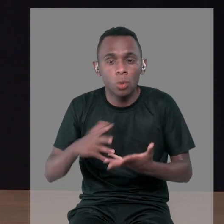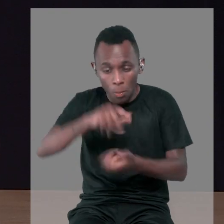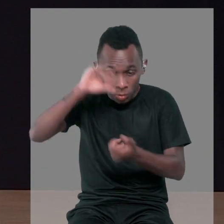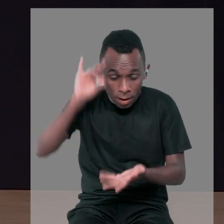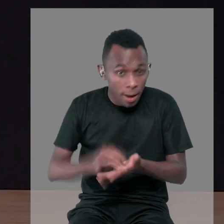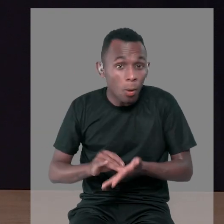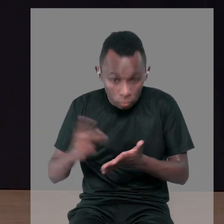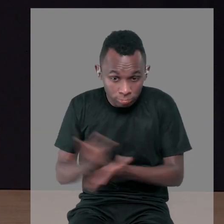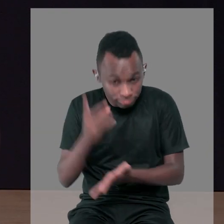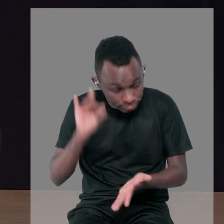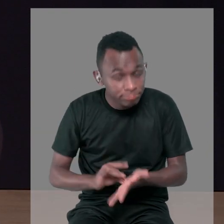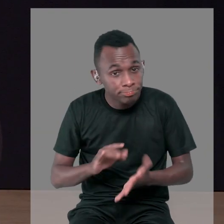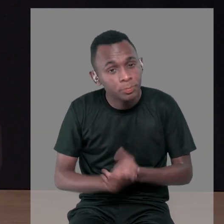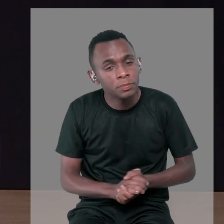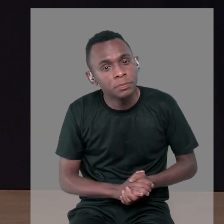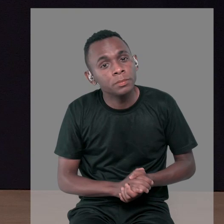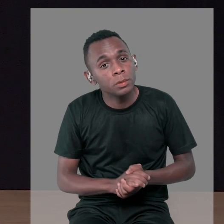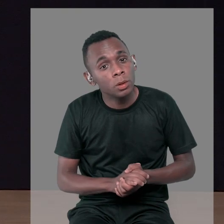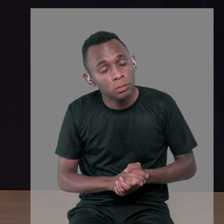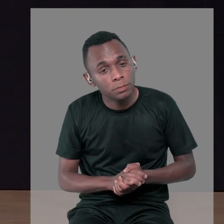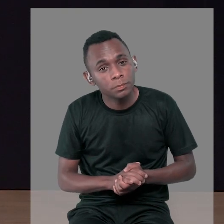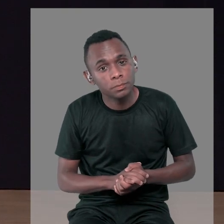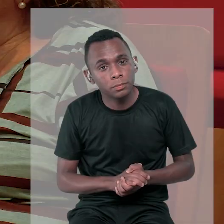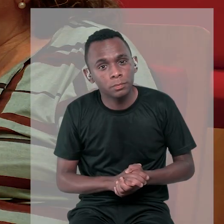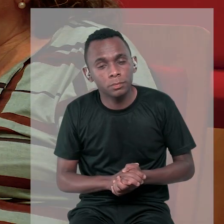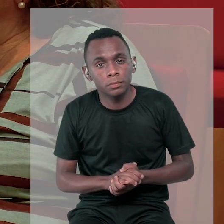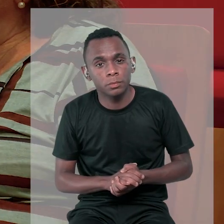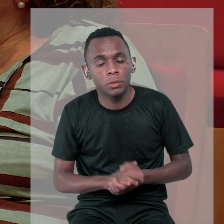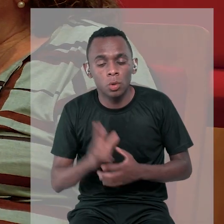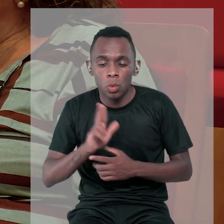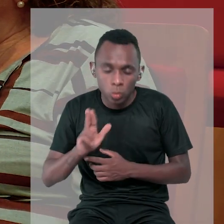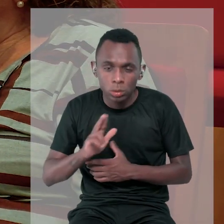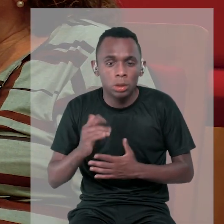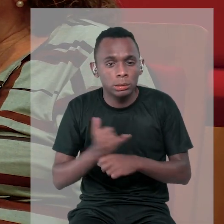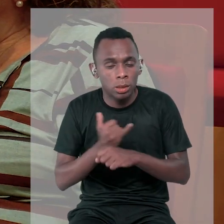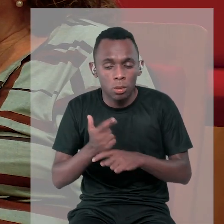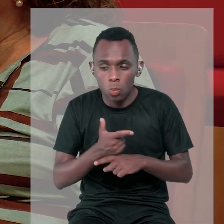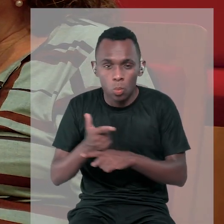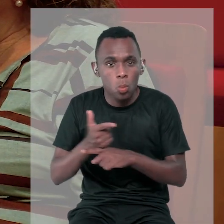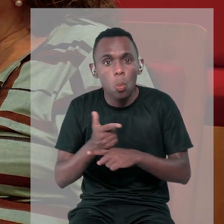Bem-vindo ao mundo real porque o uso de armas, a contenção do uso de armas,